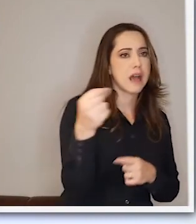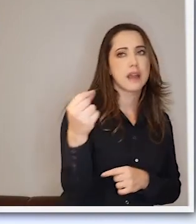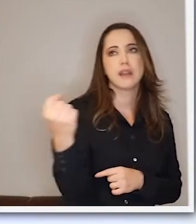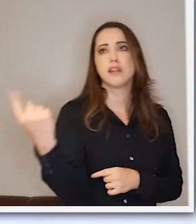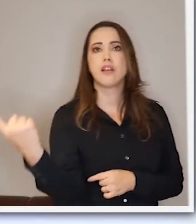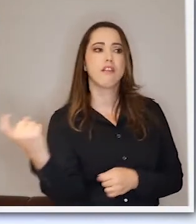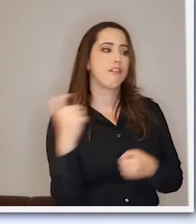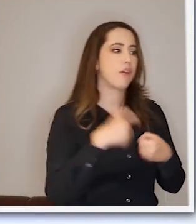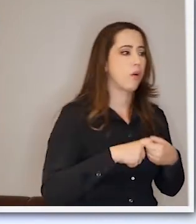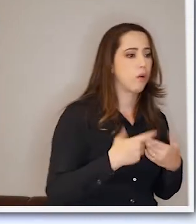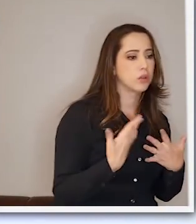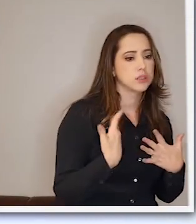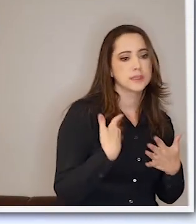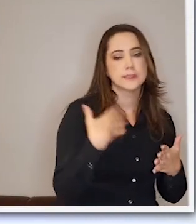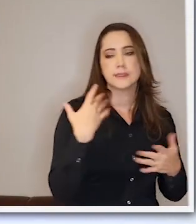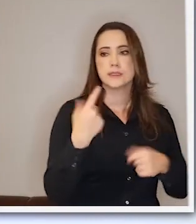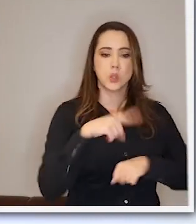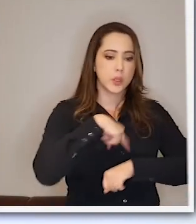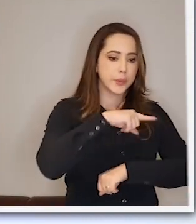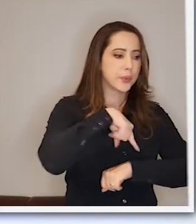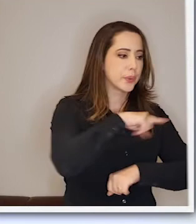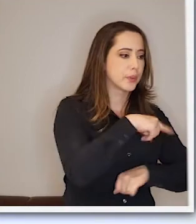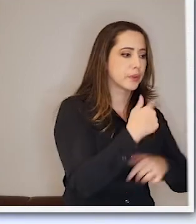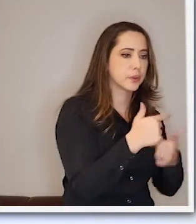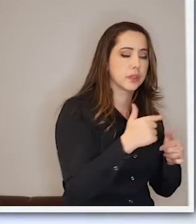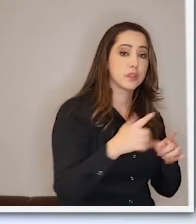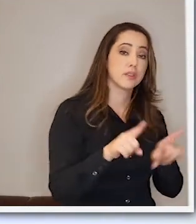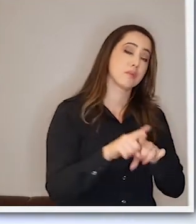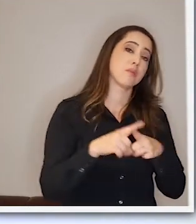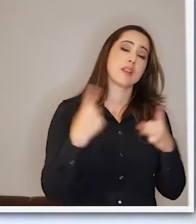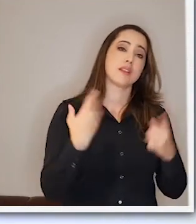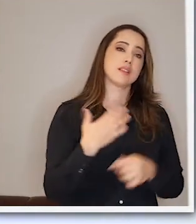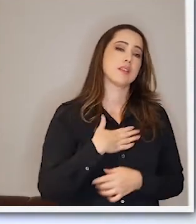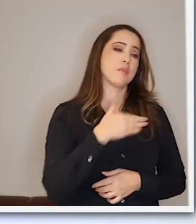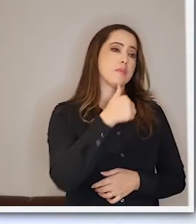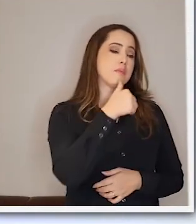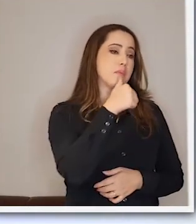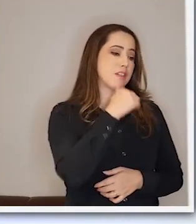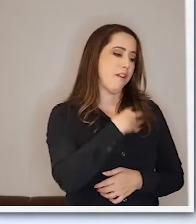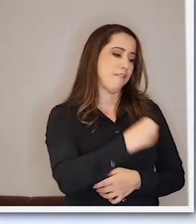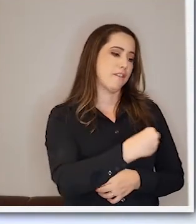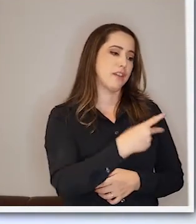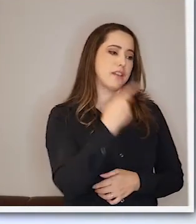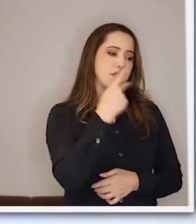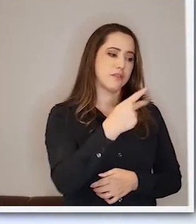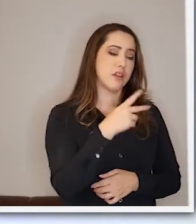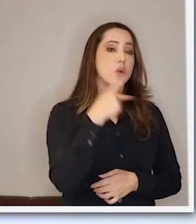eles vão sentir um pouco o impacto da ausência, de um corre-corre, de uma agenda atrás da outra,